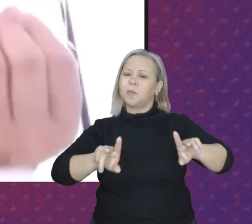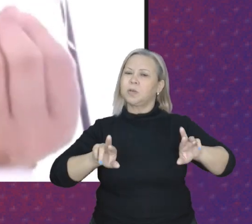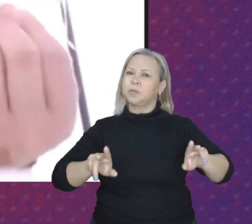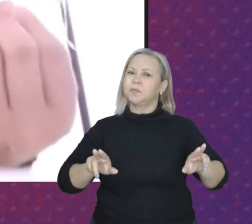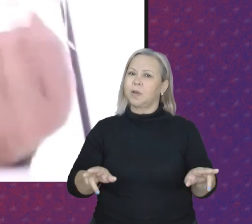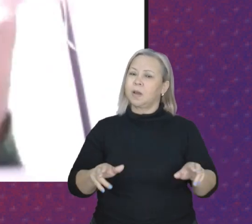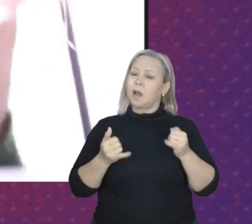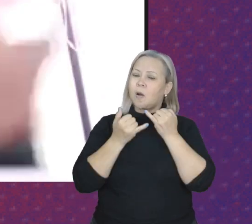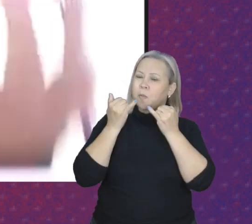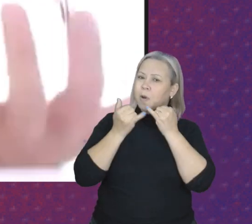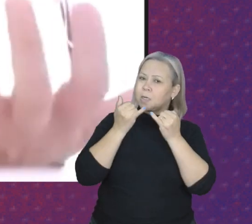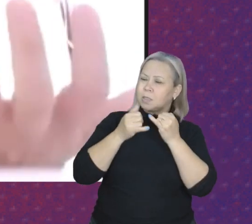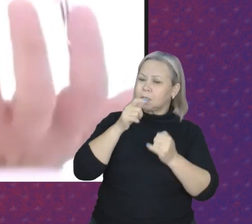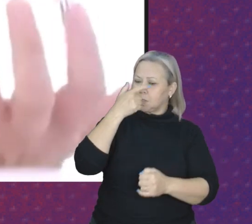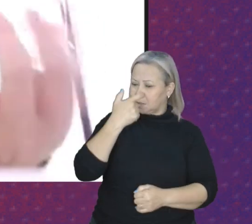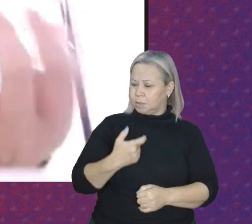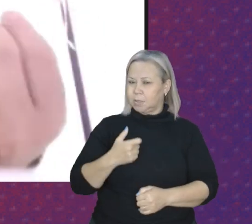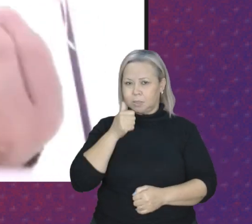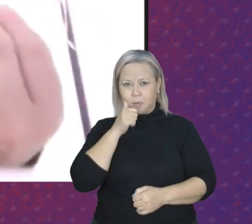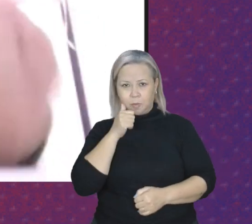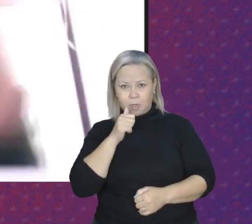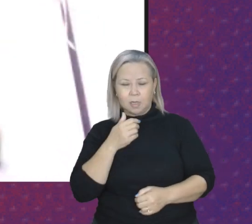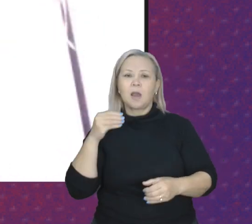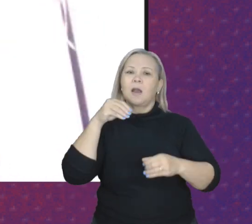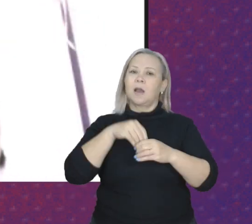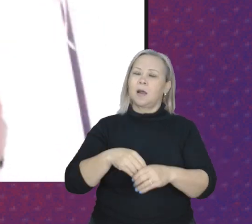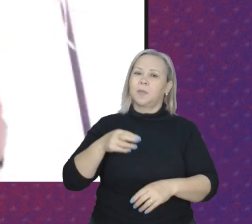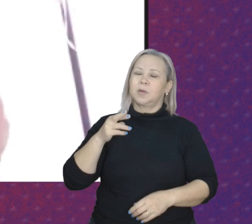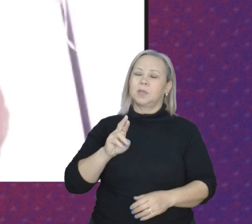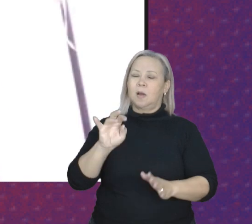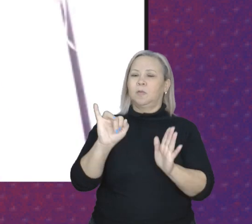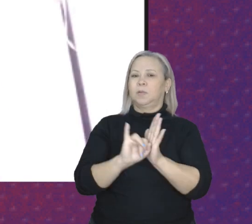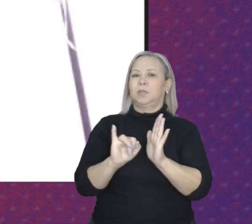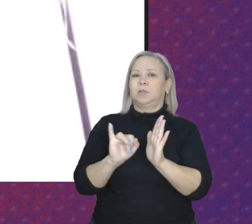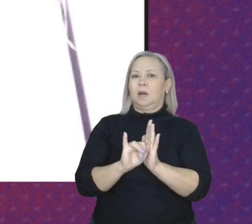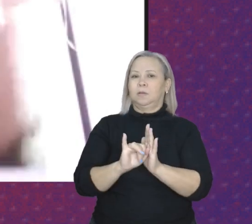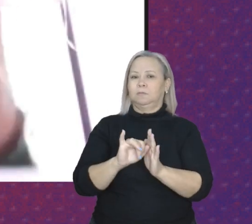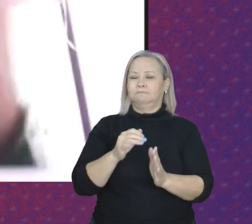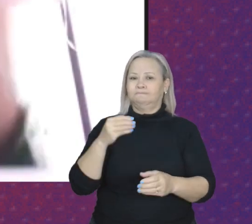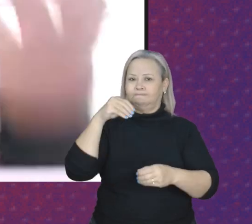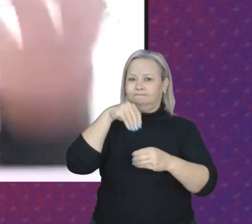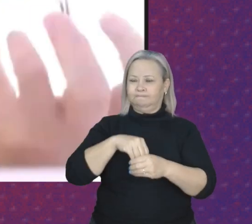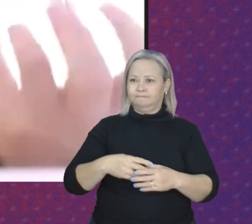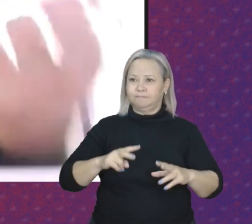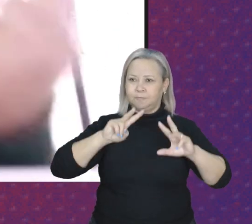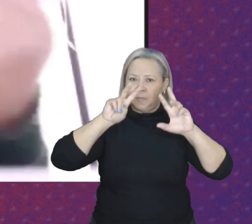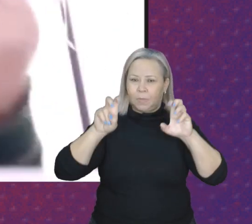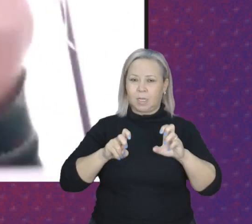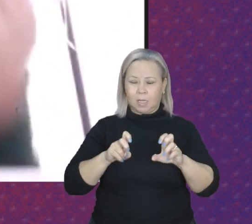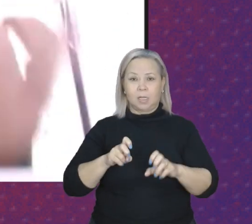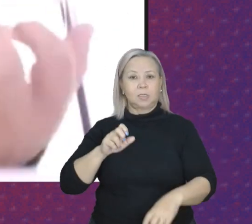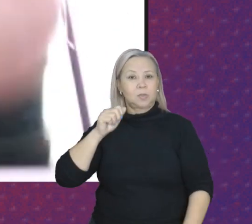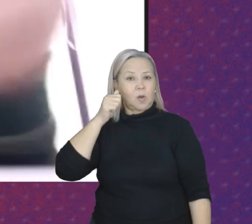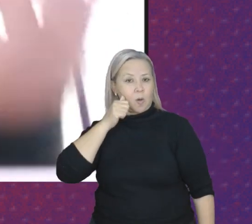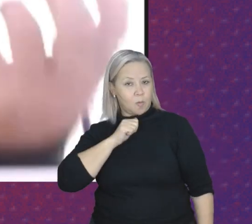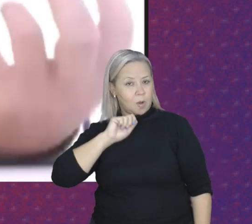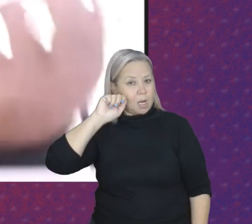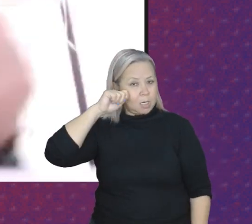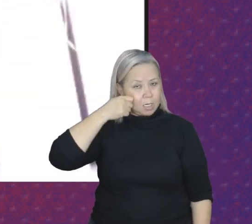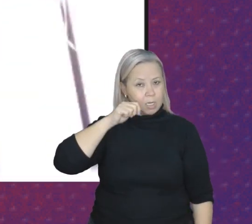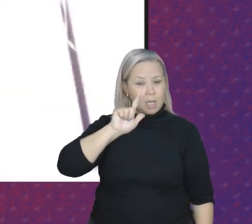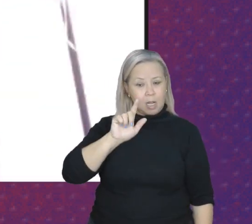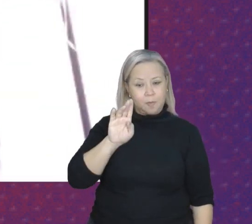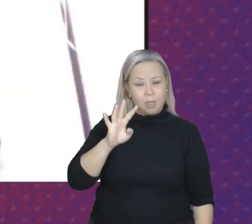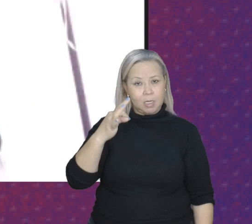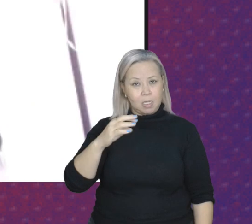mulher. E aí entra a minha representatividade e a minha identidade, né? No meu caso, como mulher negra, LBT, no Partido